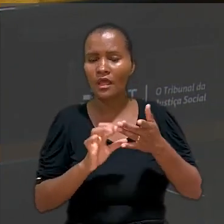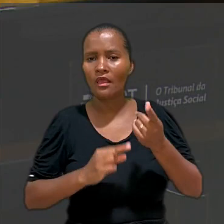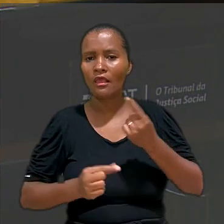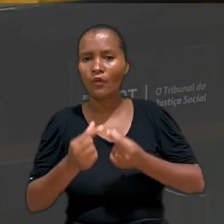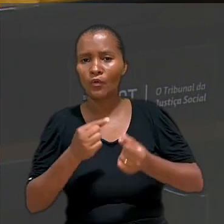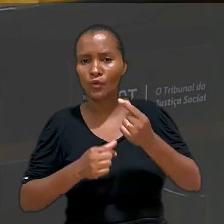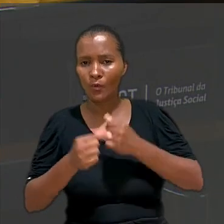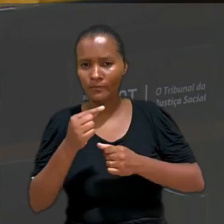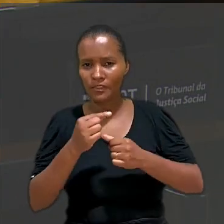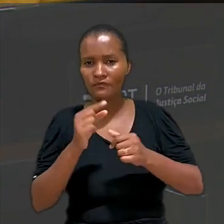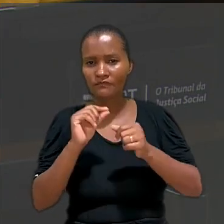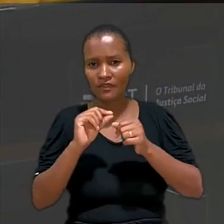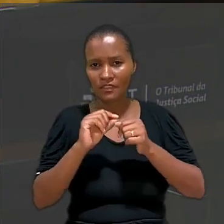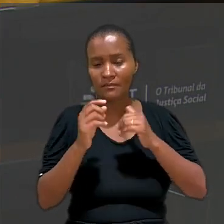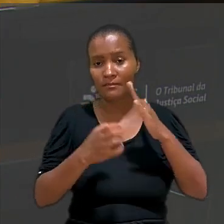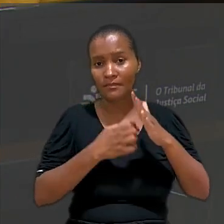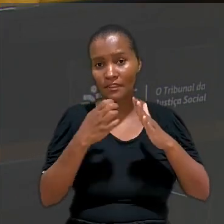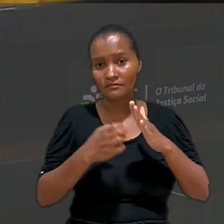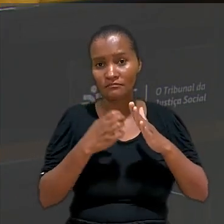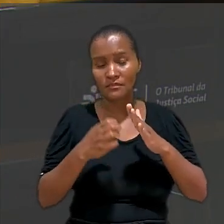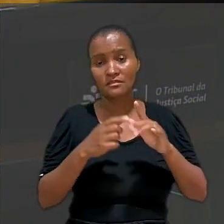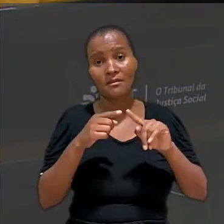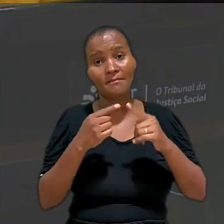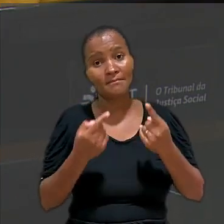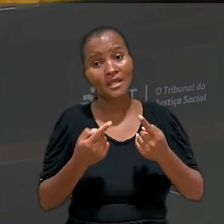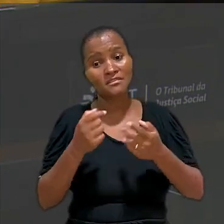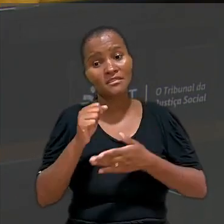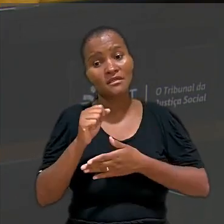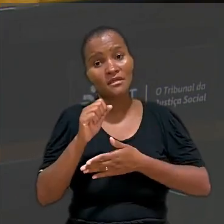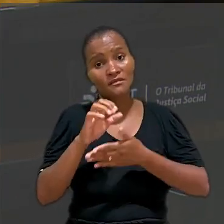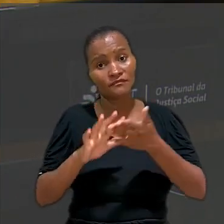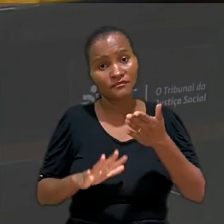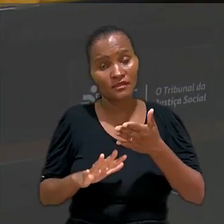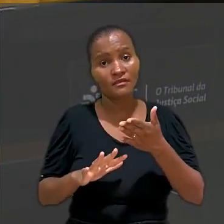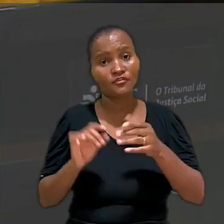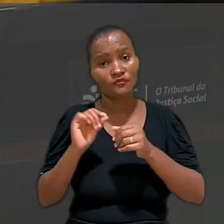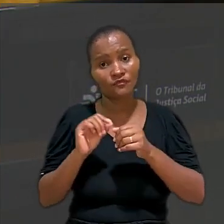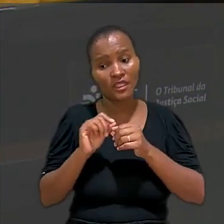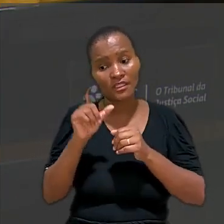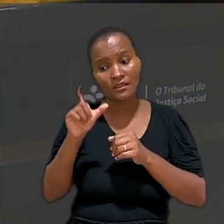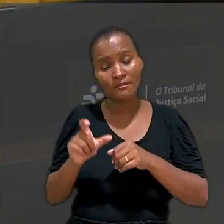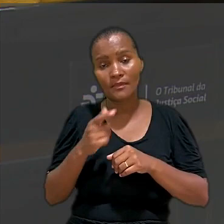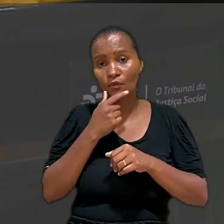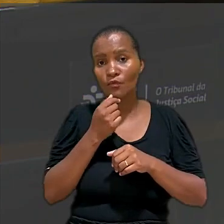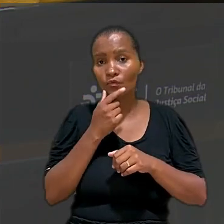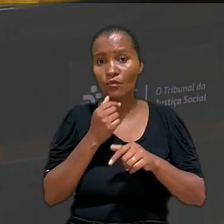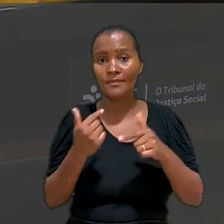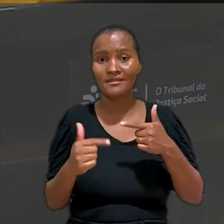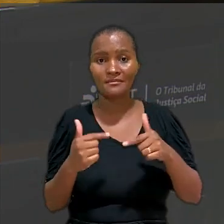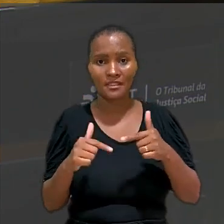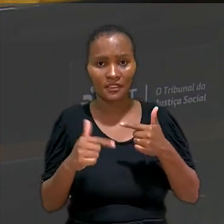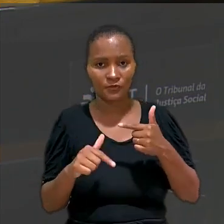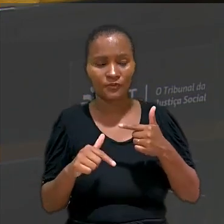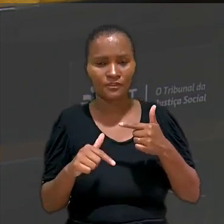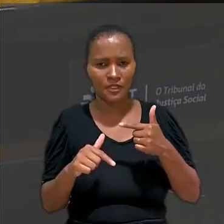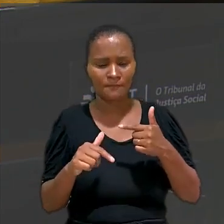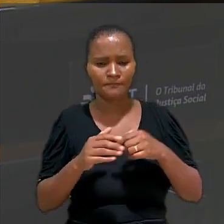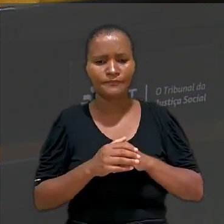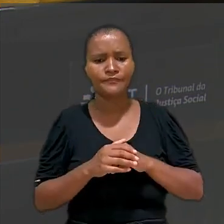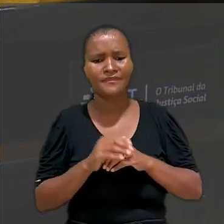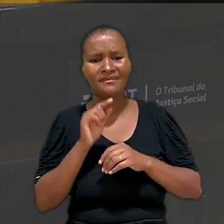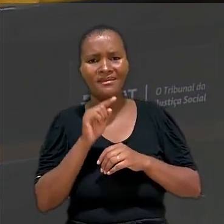atividade econômica desenvolvida pela empresa, mas a efetiva atividade realizada pelo trabalhador. Sendo